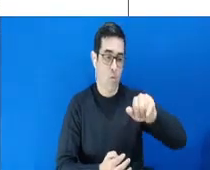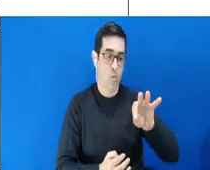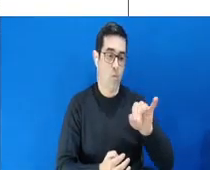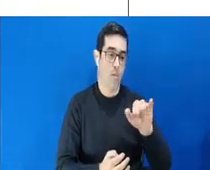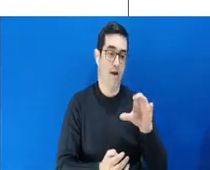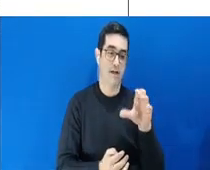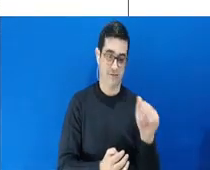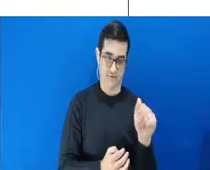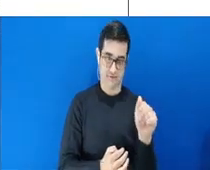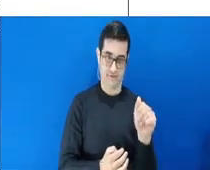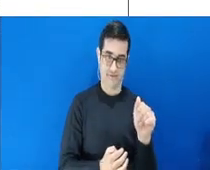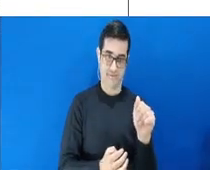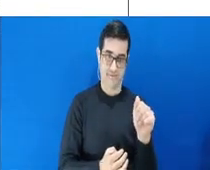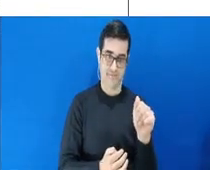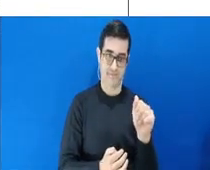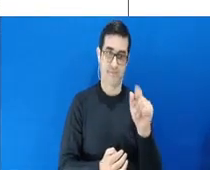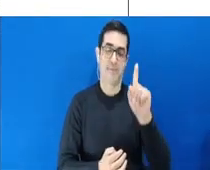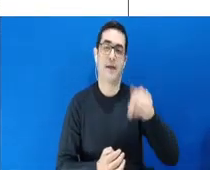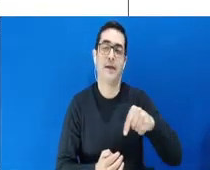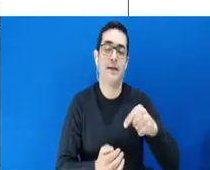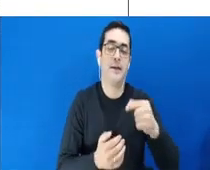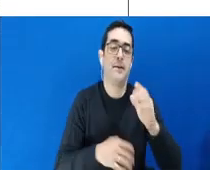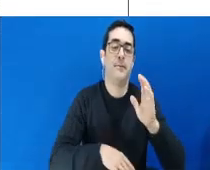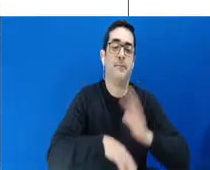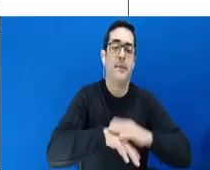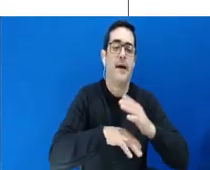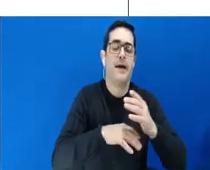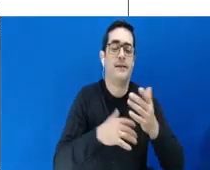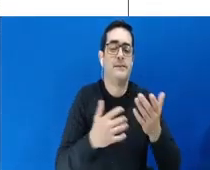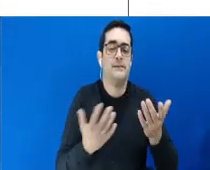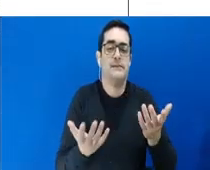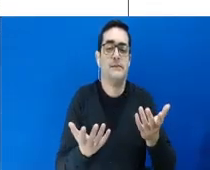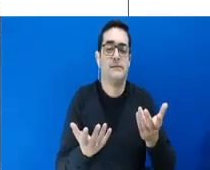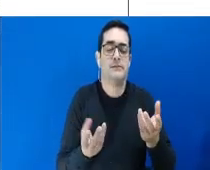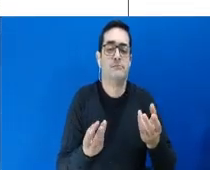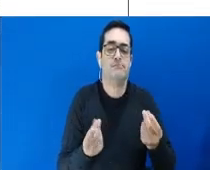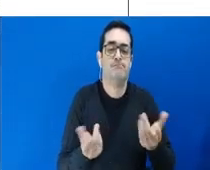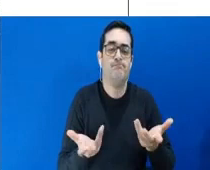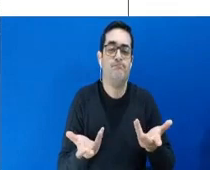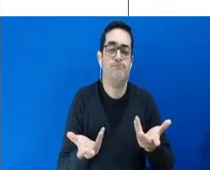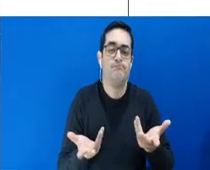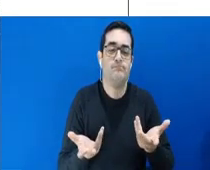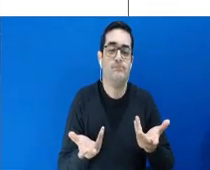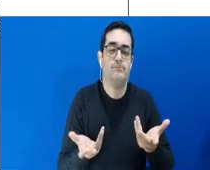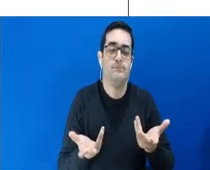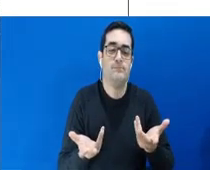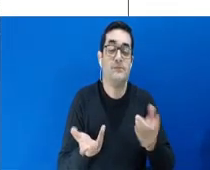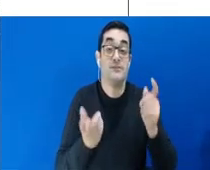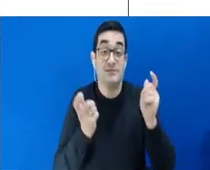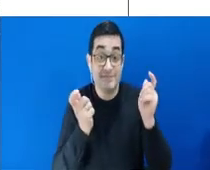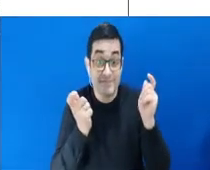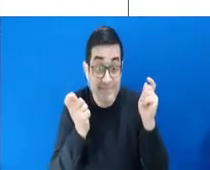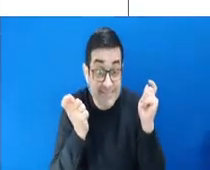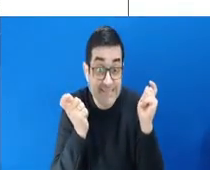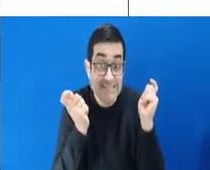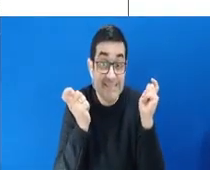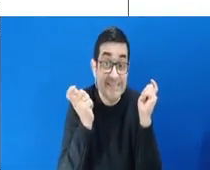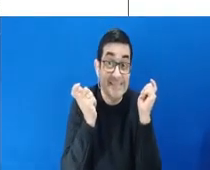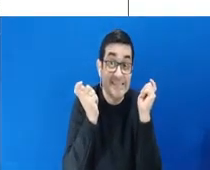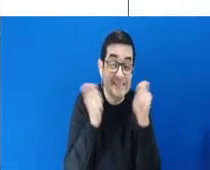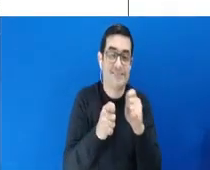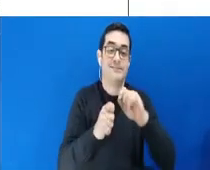como é que se diz? Um pouco mais que vai conseguir justificar esse caráter,